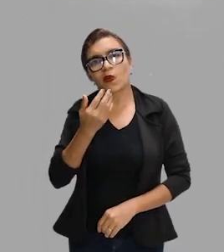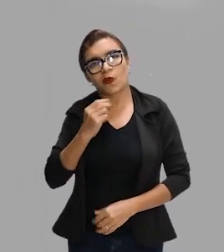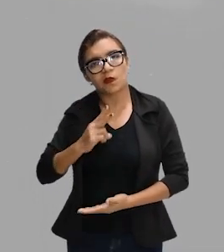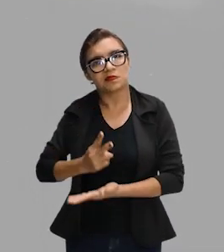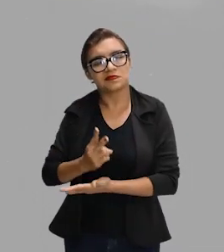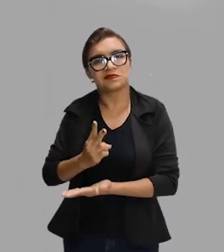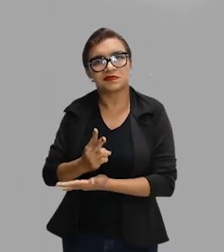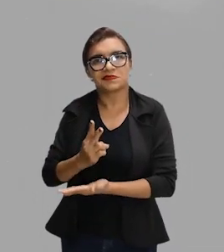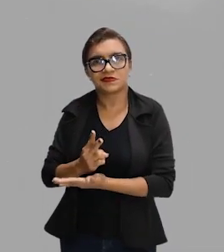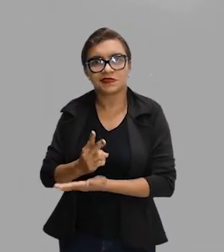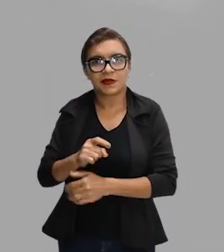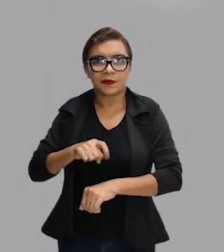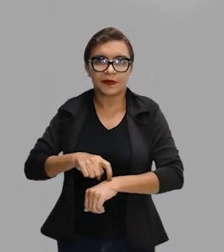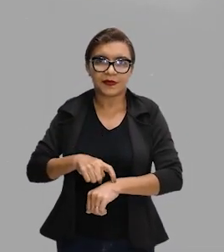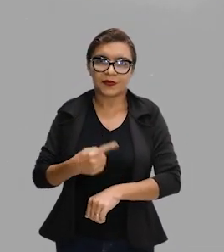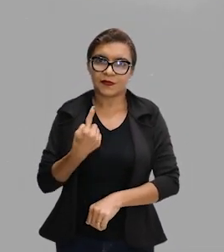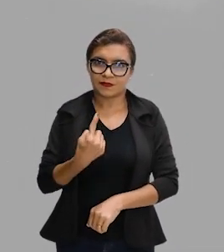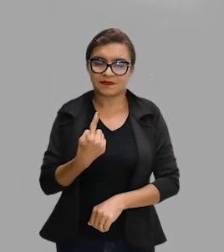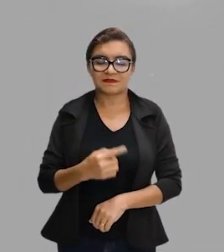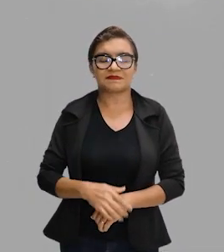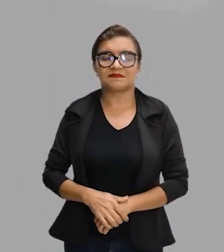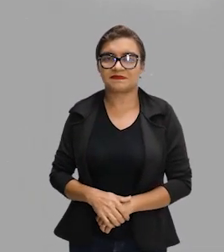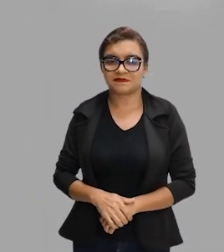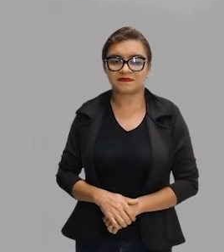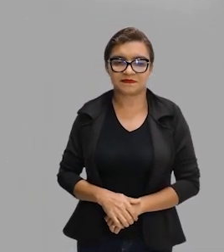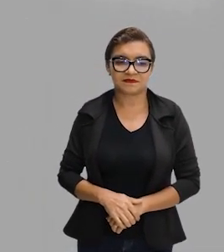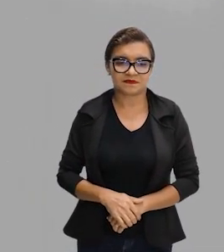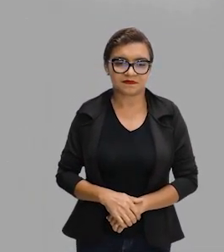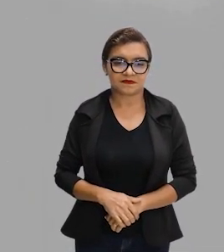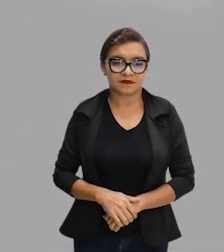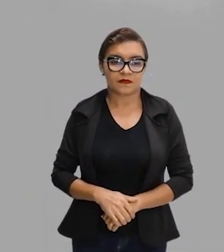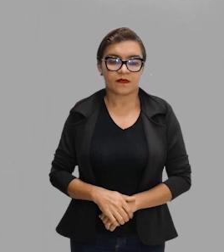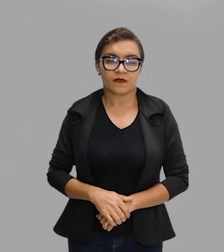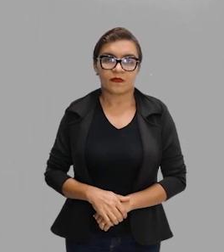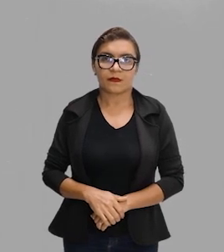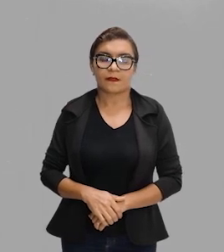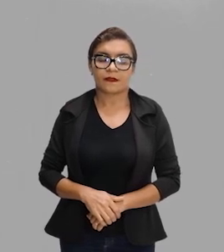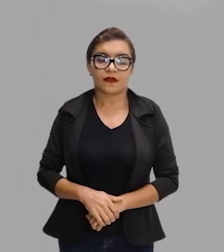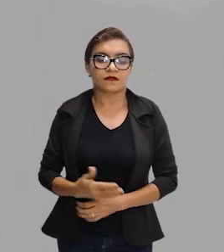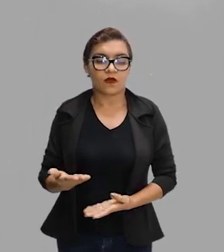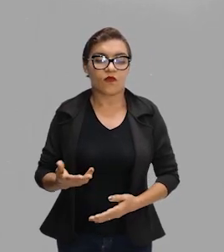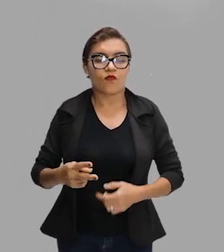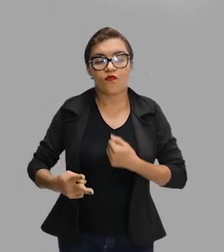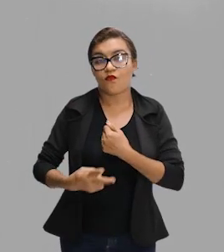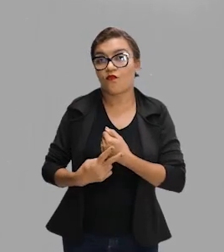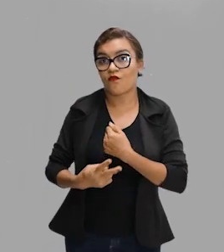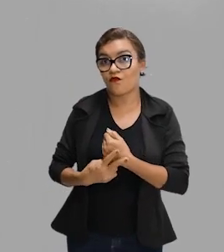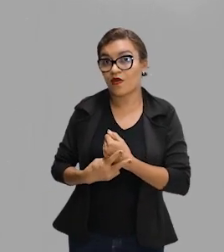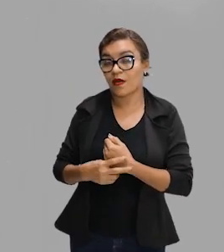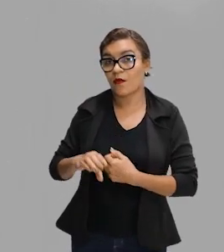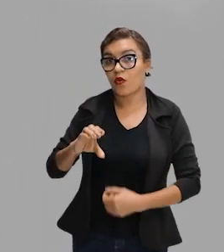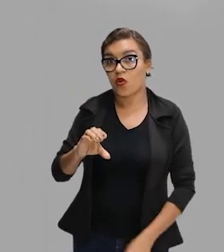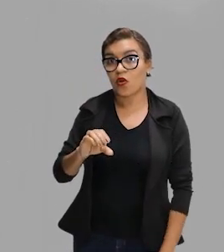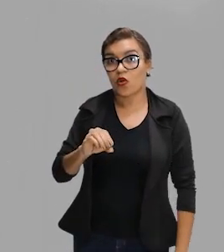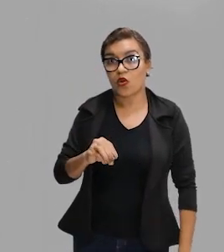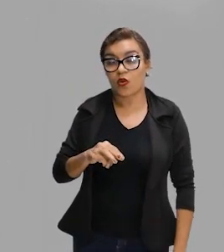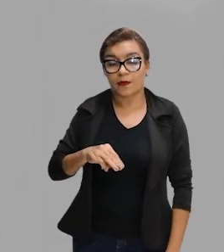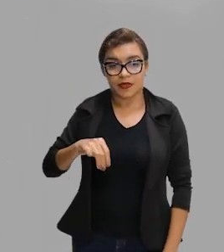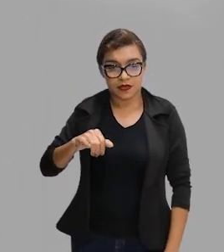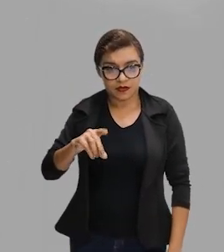a 1h, tá? Então, bem aqui eu tenho meu verbo comido, no segundo exemplo, ele está